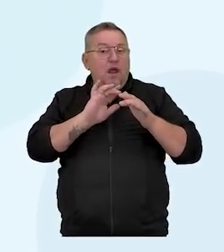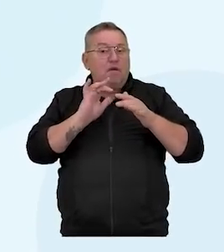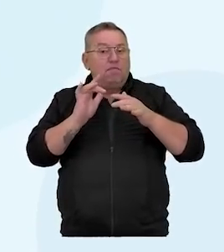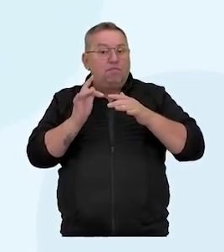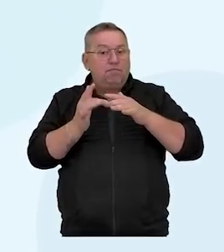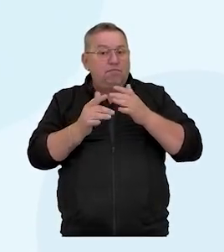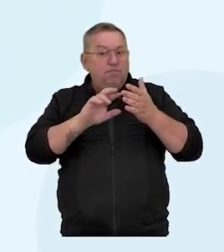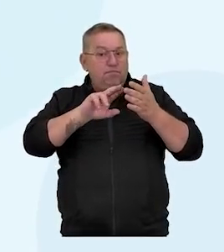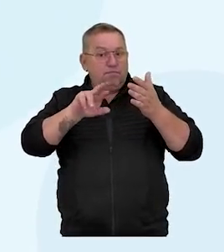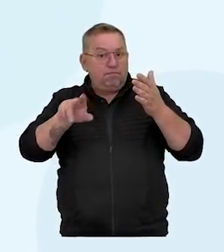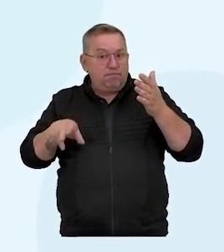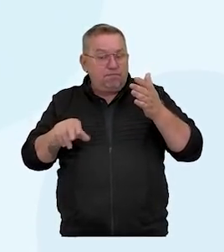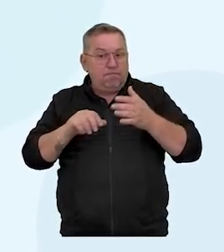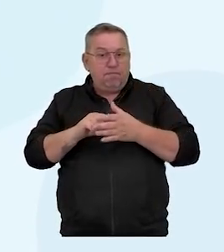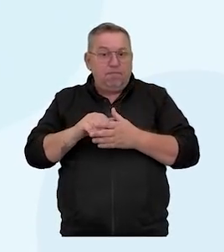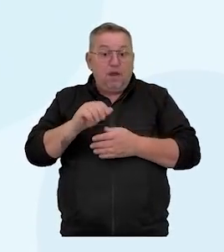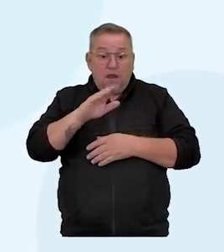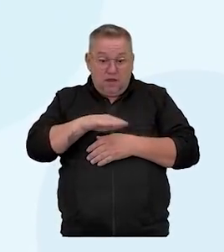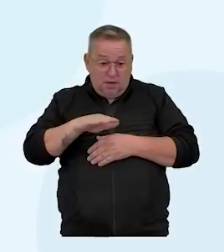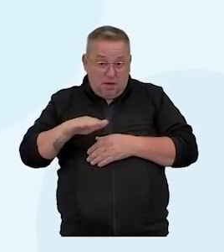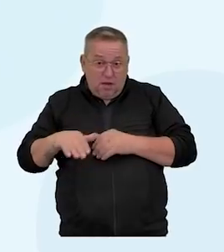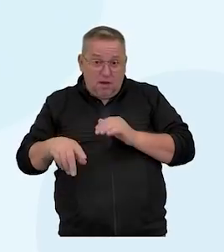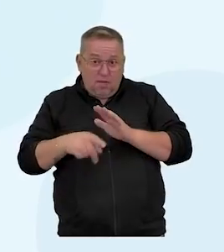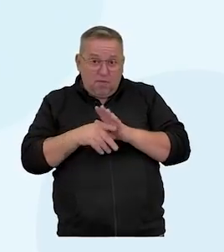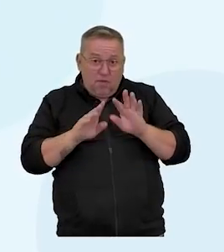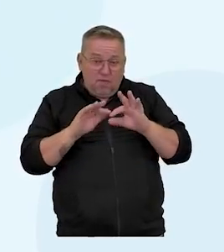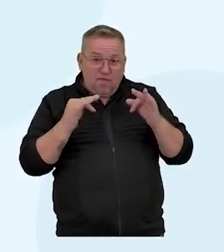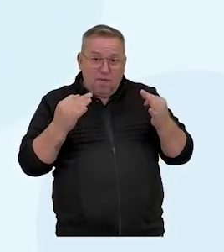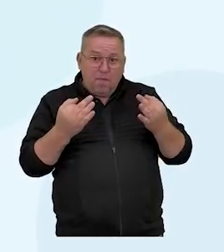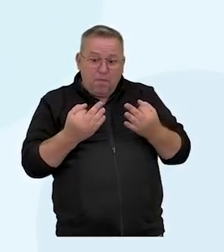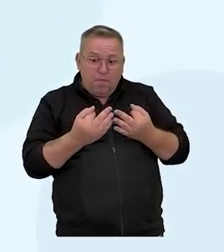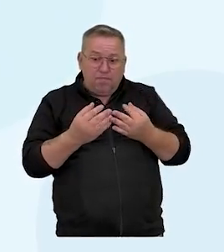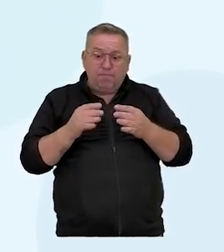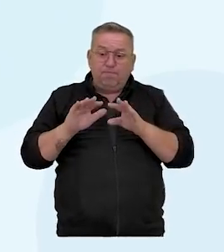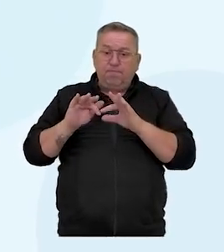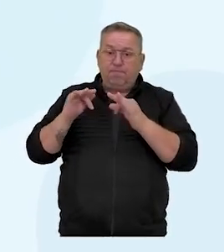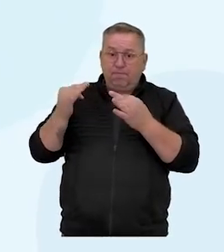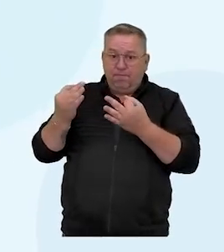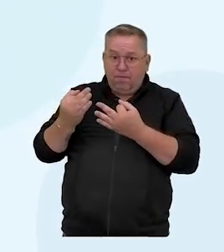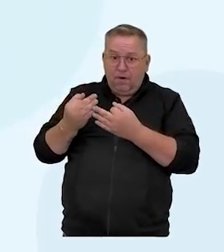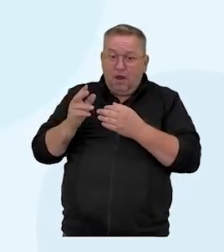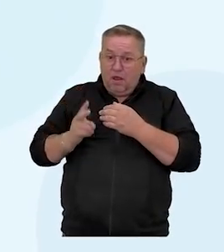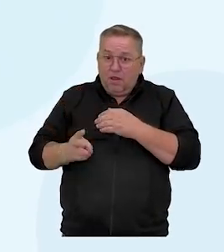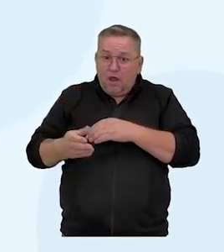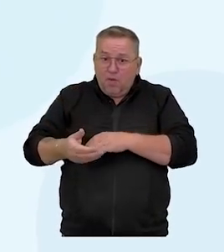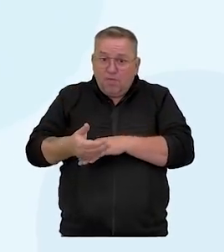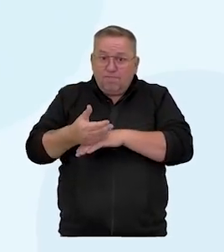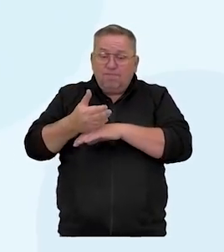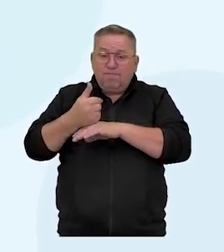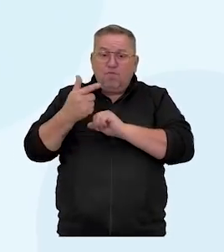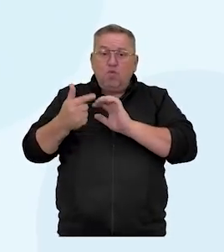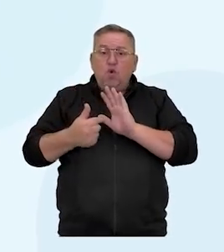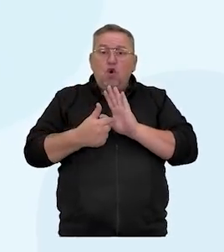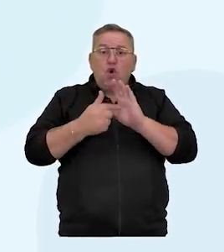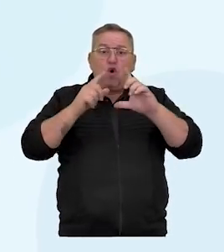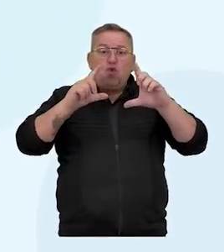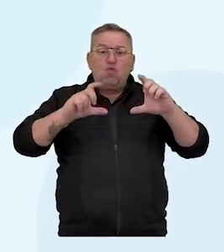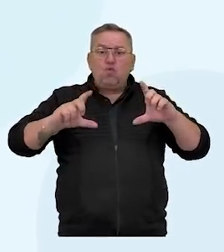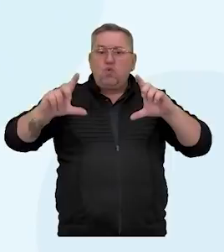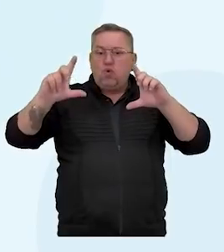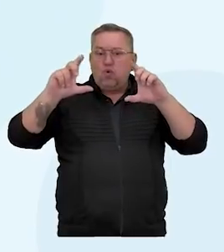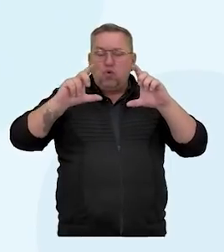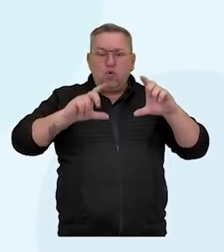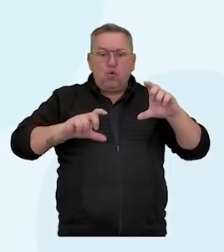sociais. Se as crianças vêm de famílias, né, estão dentro de famílias, que desde muito cedo expõem fotos,